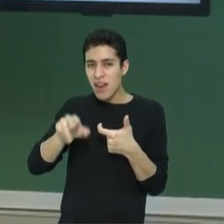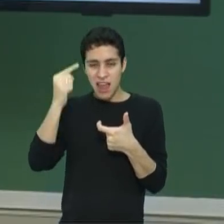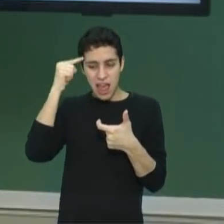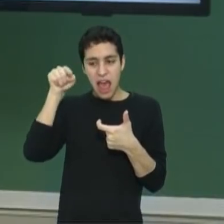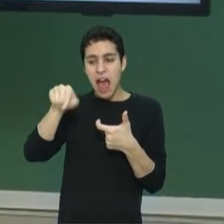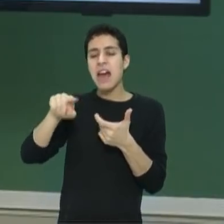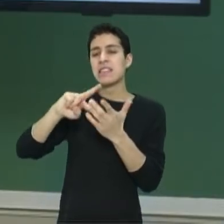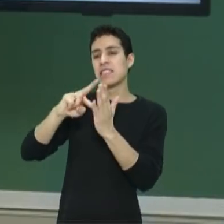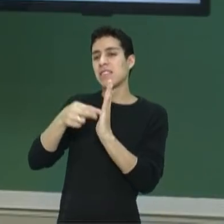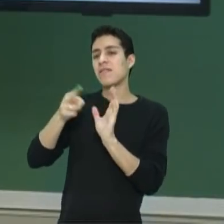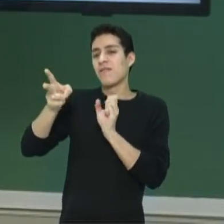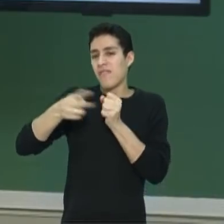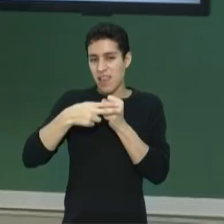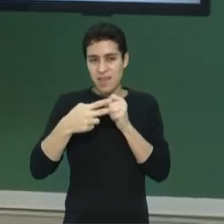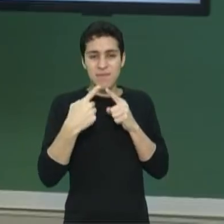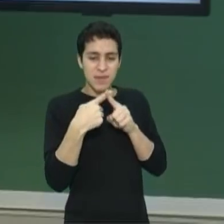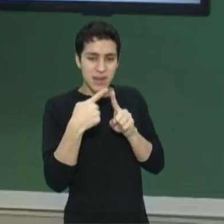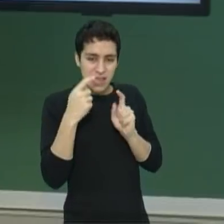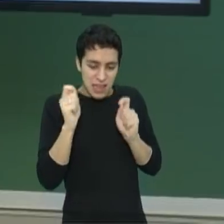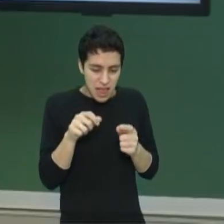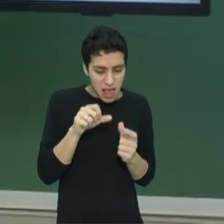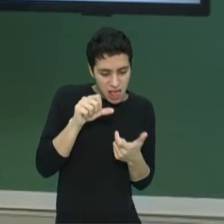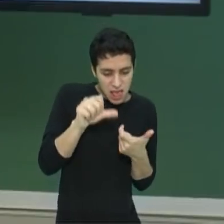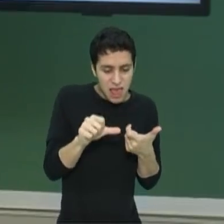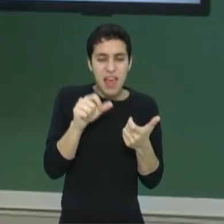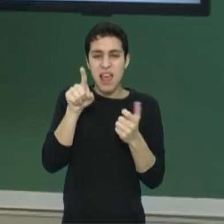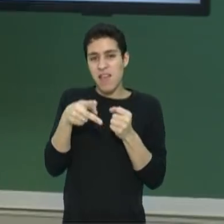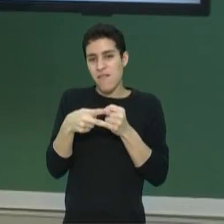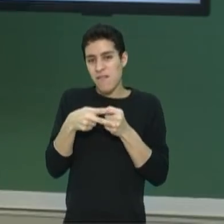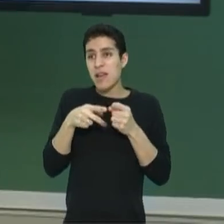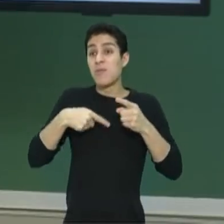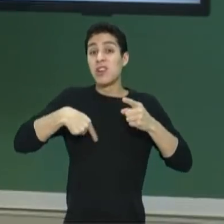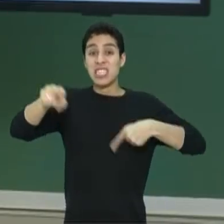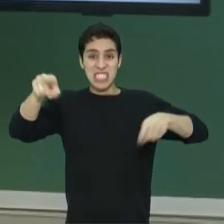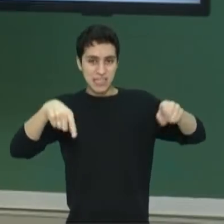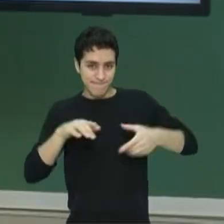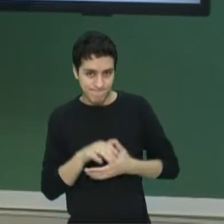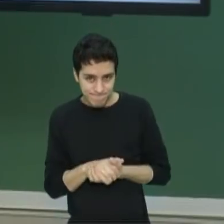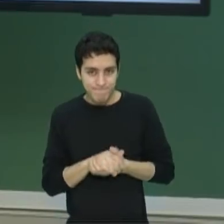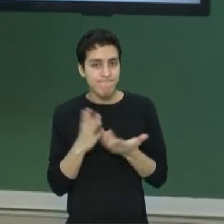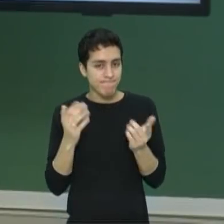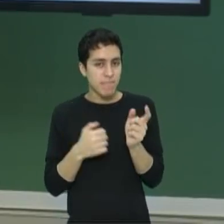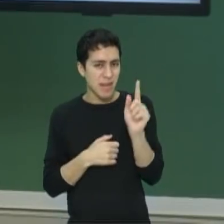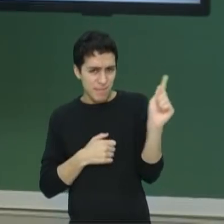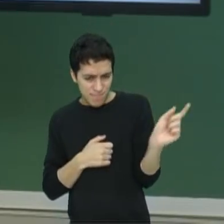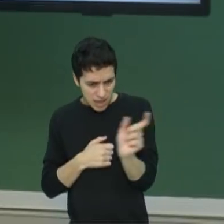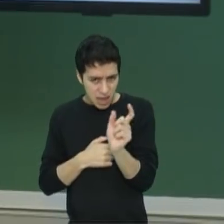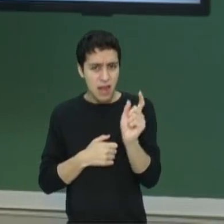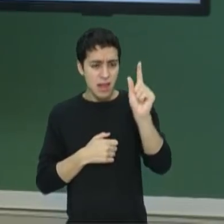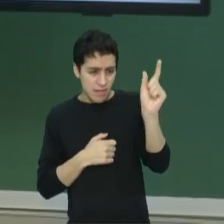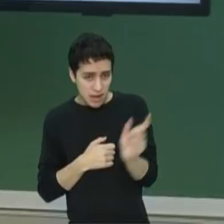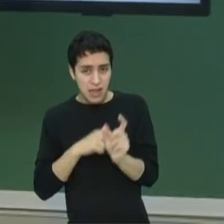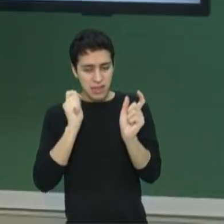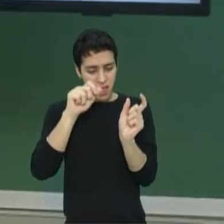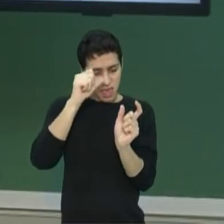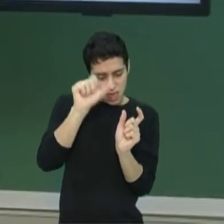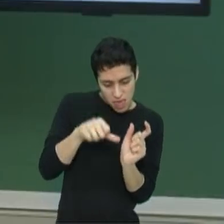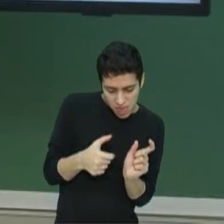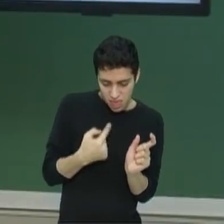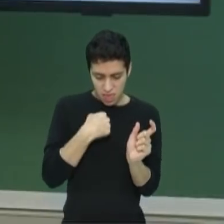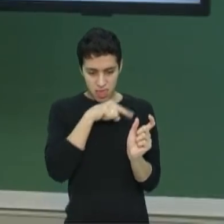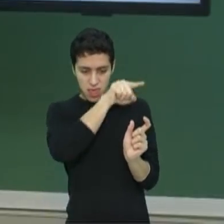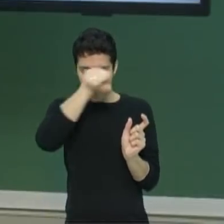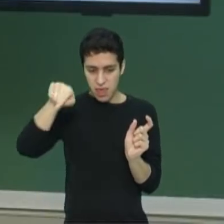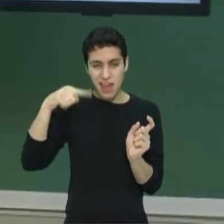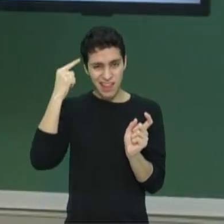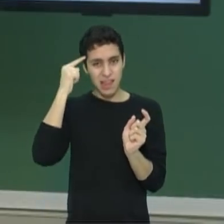então eu já sei que é um verbo, né? O verbo ir. Então, todas as palavras que for possível fazer essa conjugação em eu, tu, ele, nós, vós, eles, a